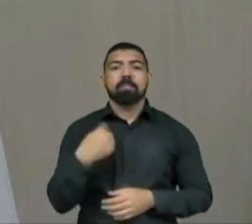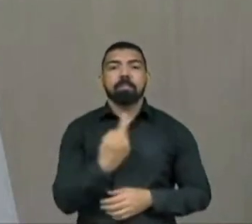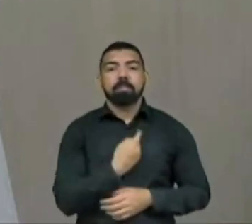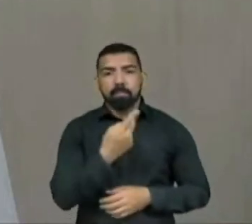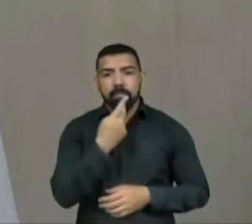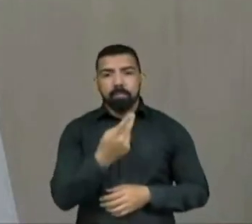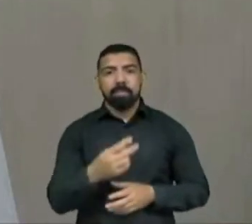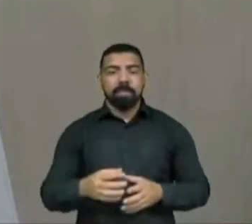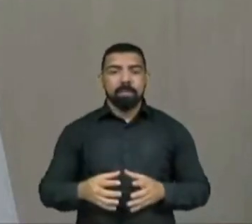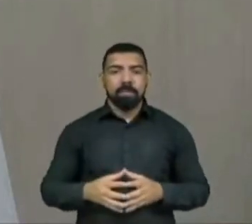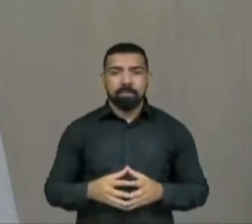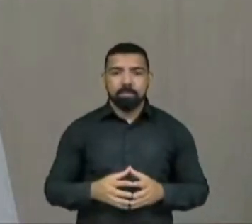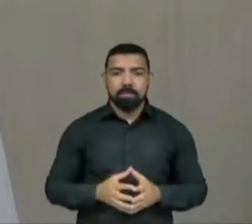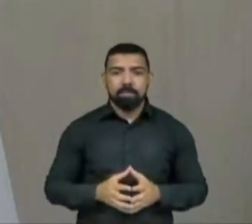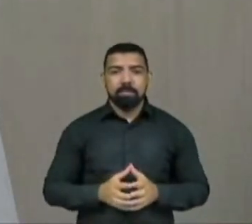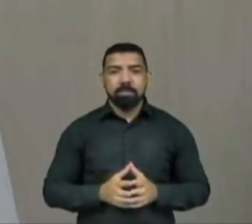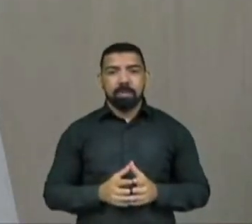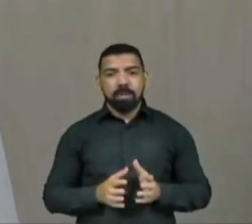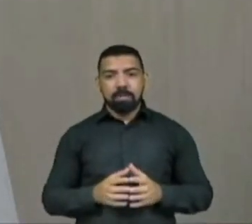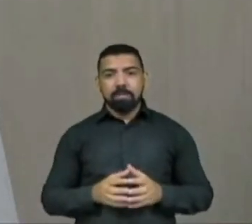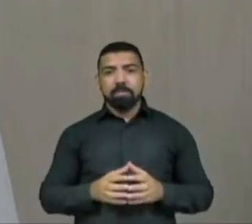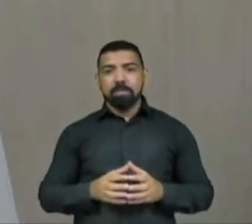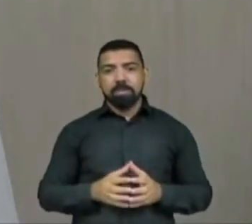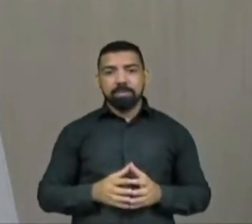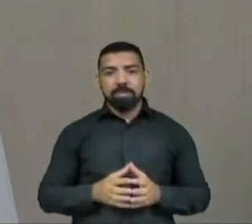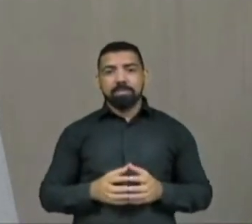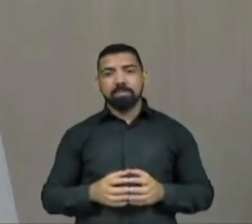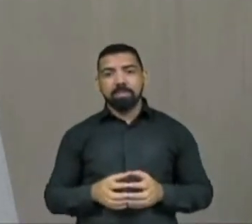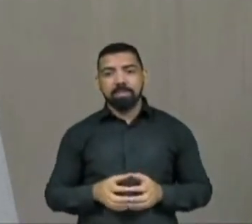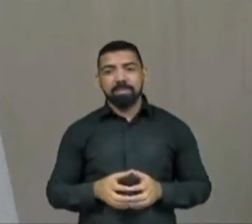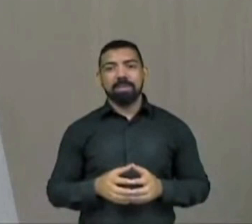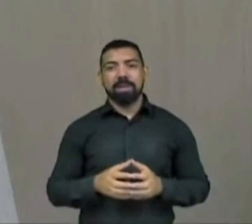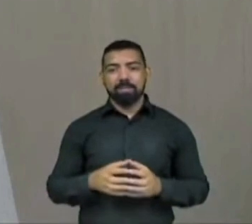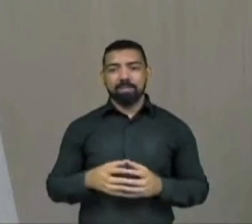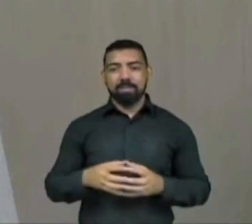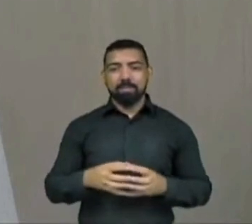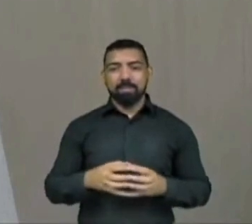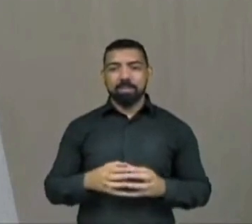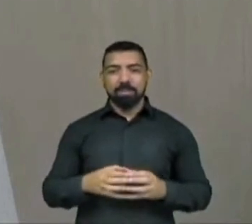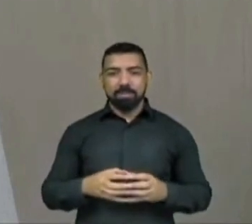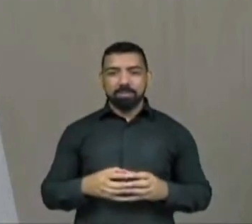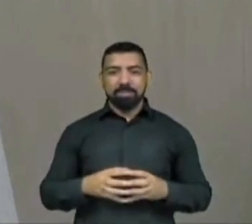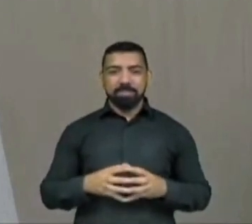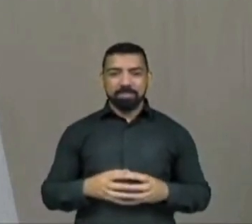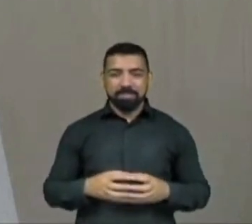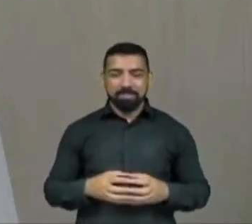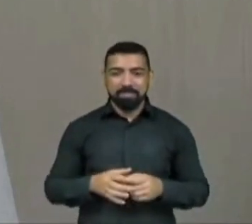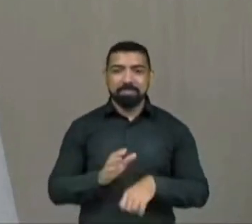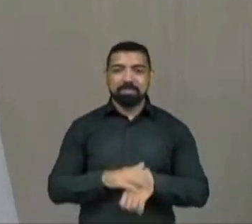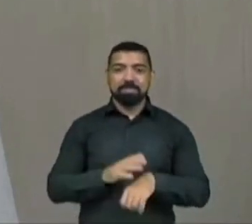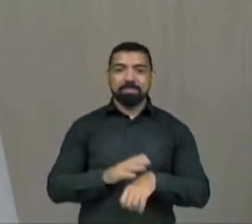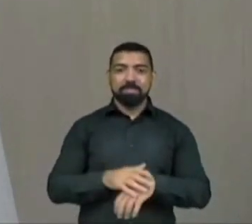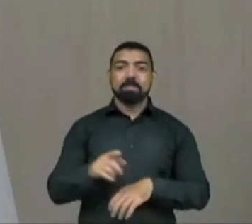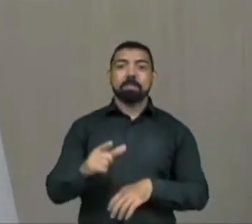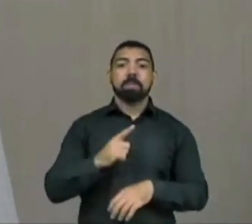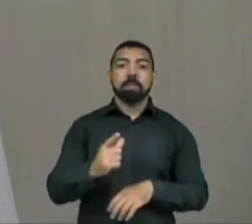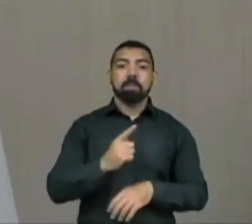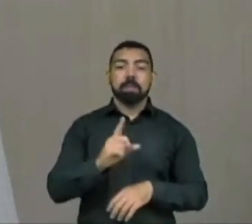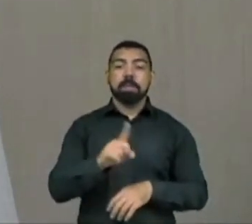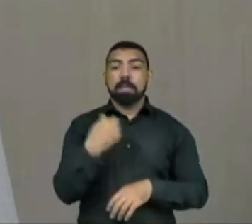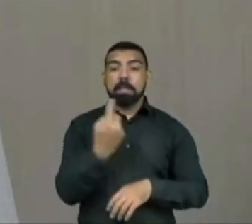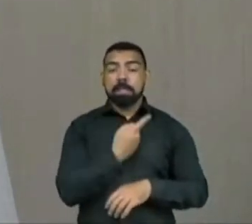estamos falando do governo federal dizendo em lei, o Estado que tiver perda, nós vamos